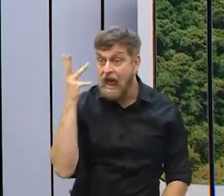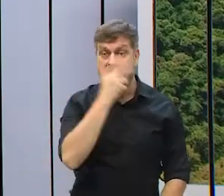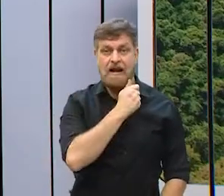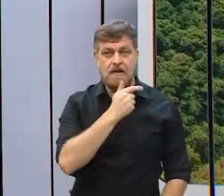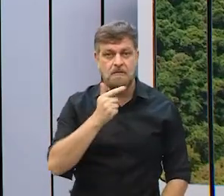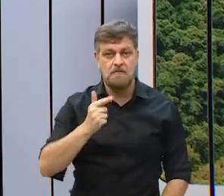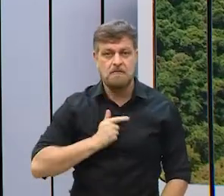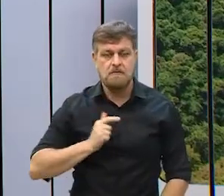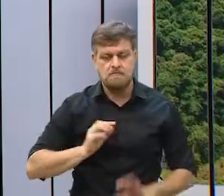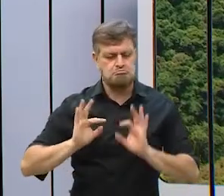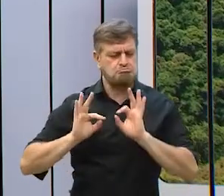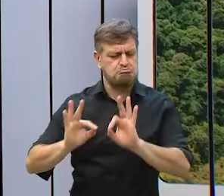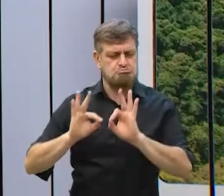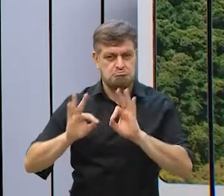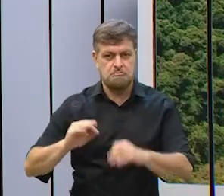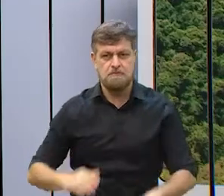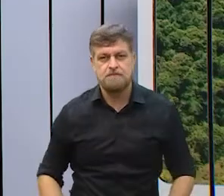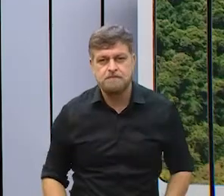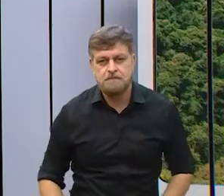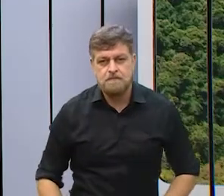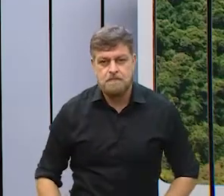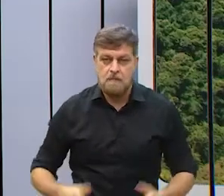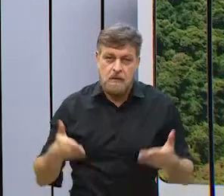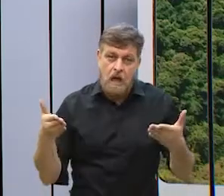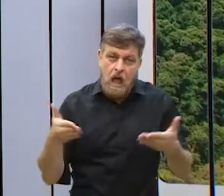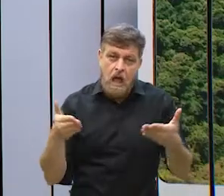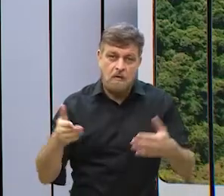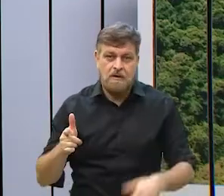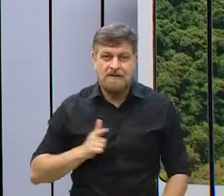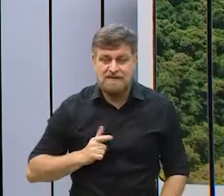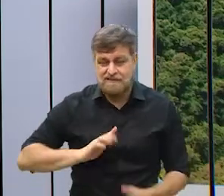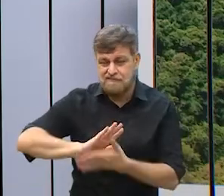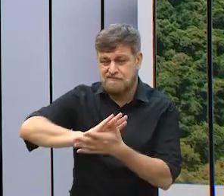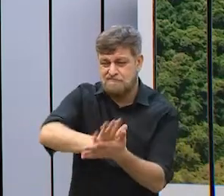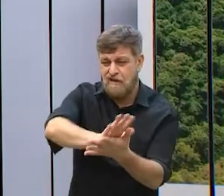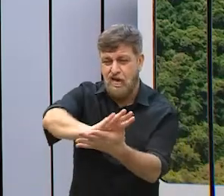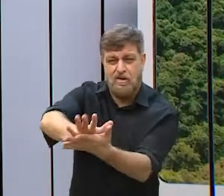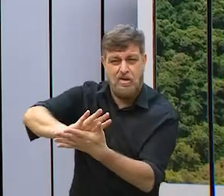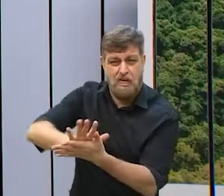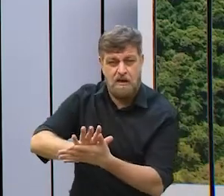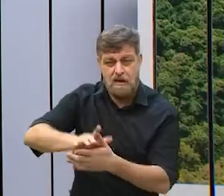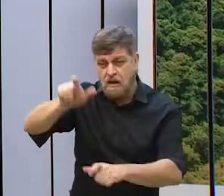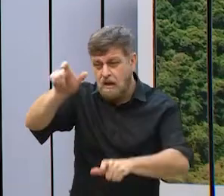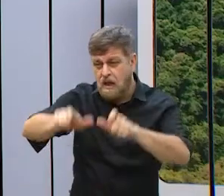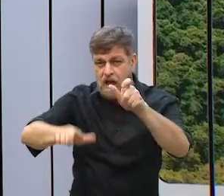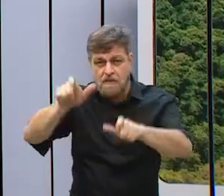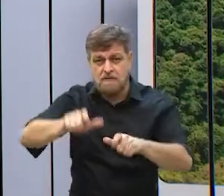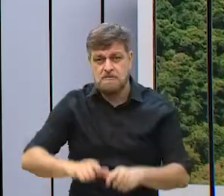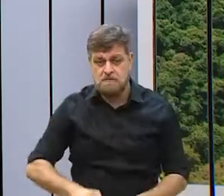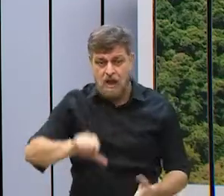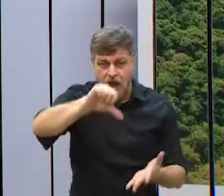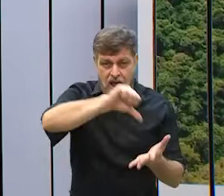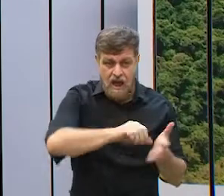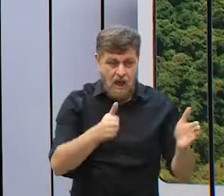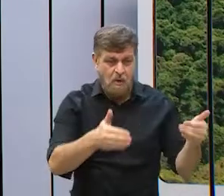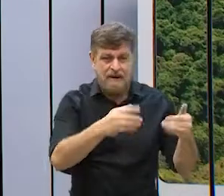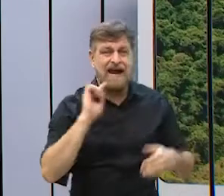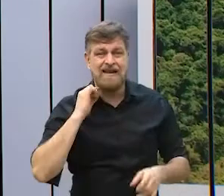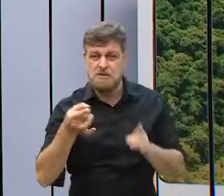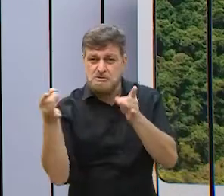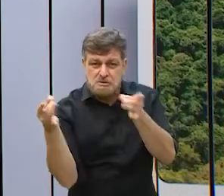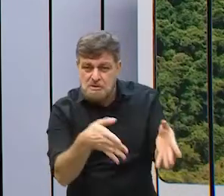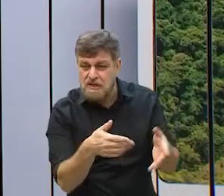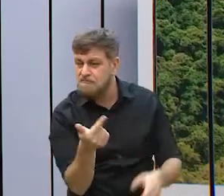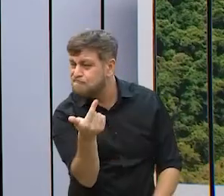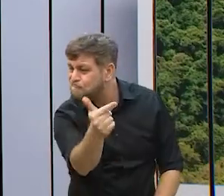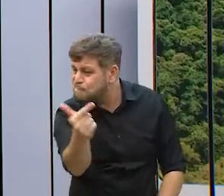Grande, quanto é bonito, do ponto de vista geográfico. Agora, é degradado, porque as pessoas não têm ecopontos suficientes para destinar o